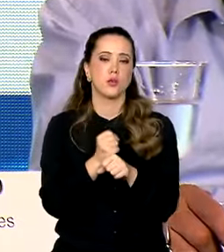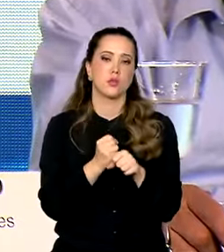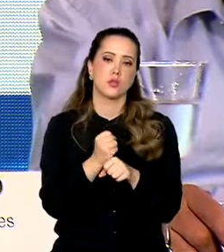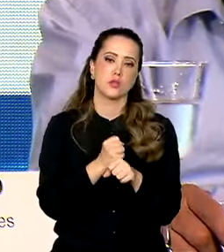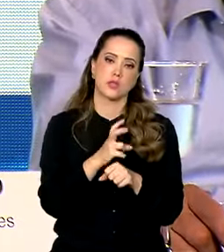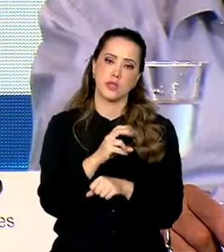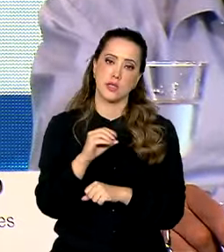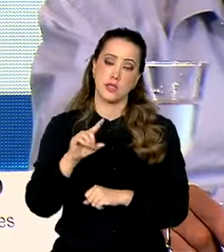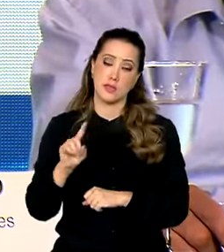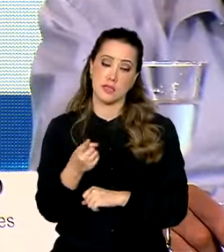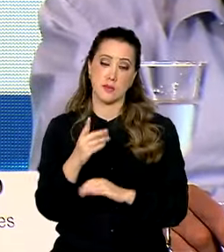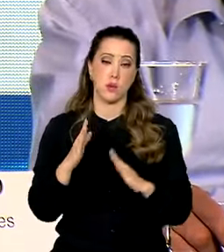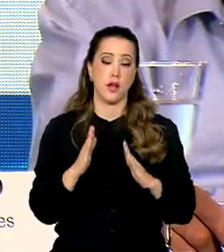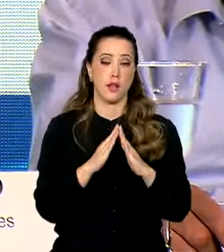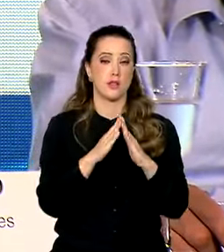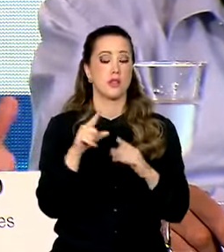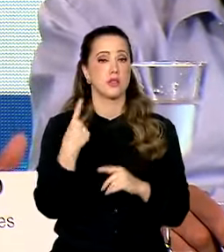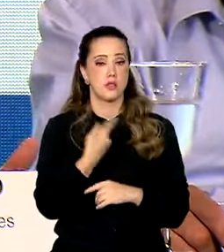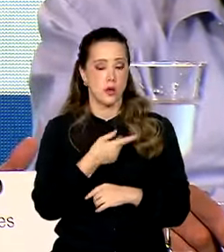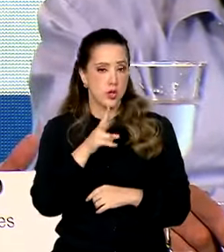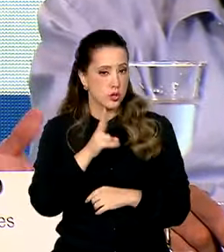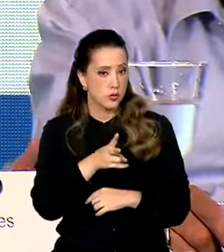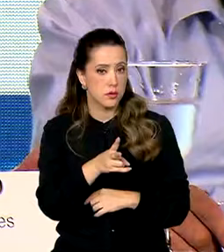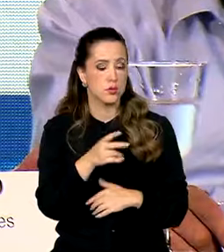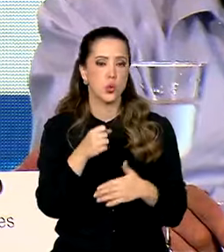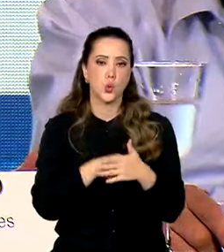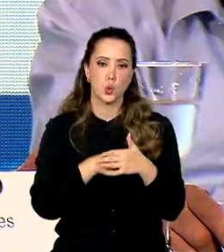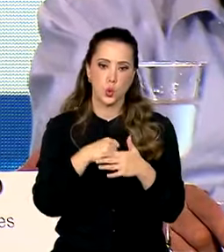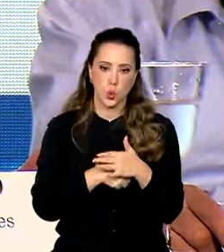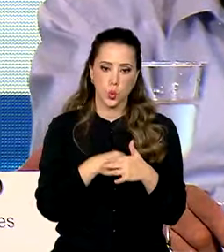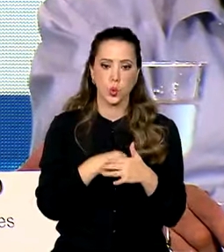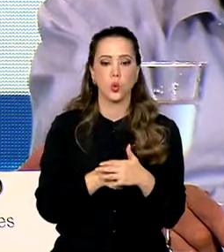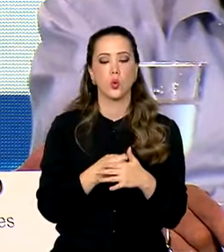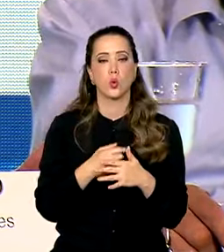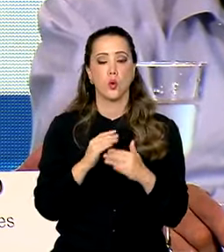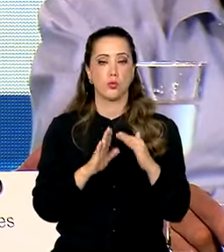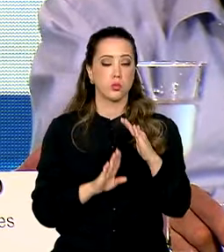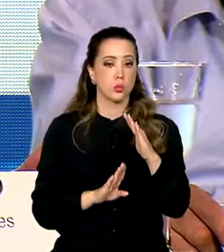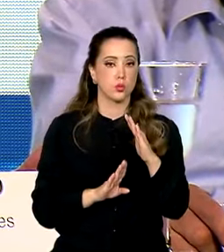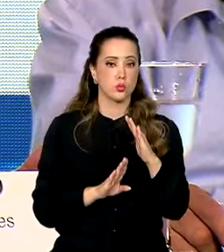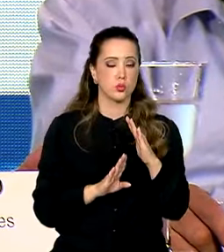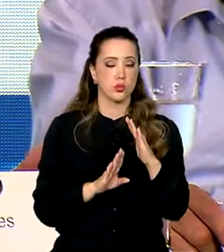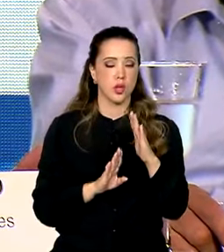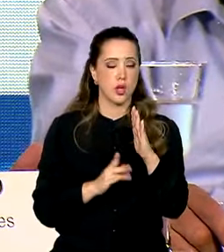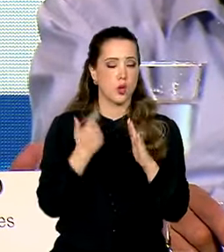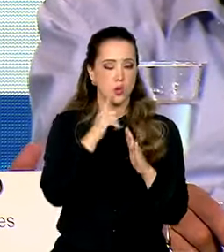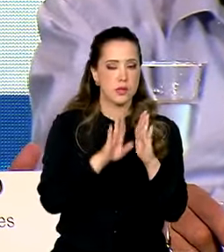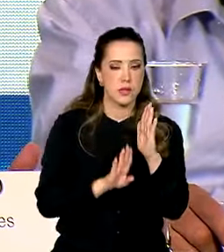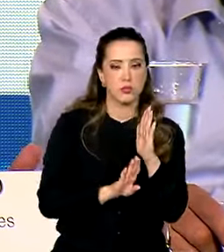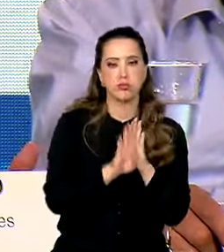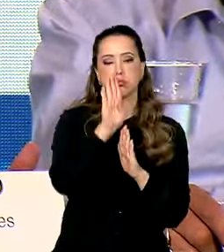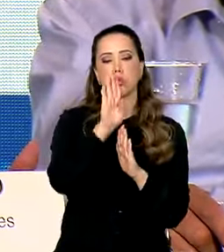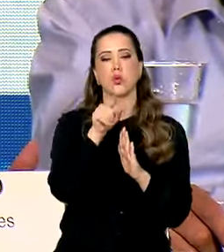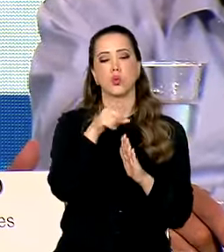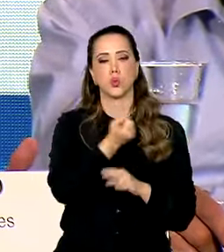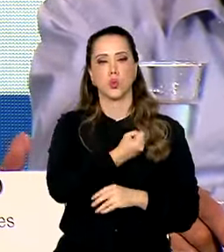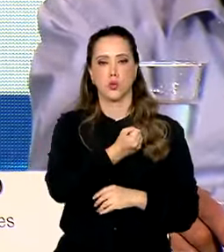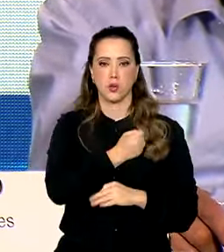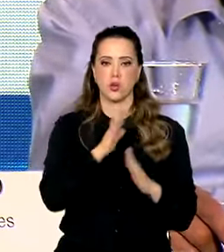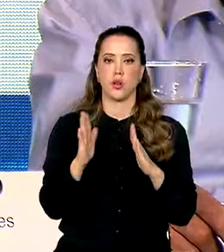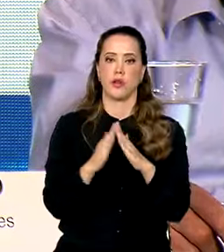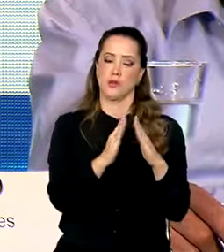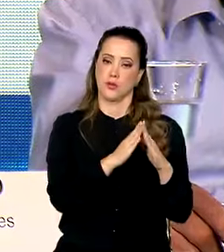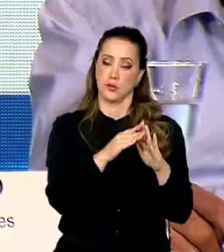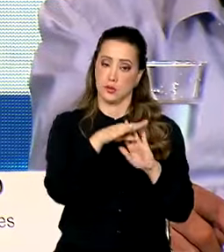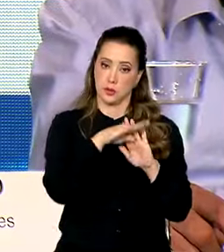500 mil unidades habitacionais. Então nós batemos e muito a meta do que foi estabelecido para o programa. Só que a gente pode, pessoal, a